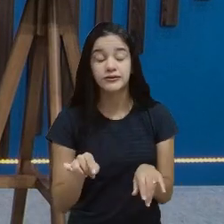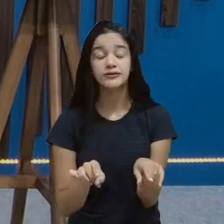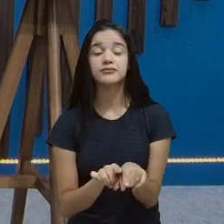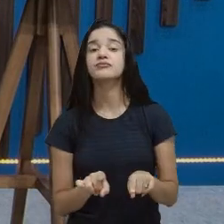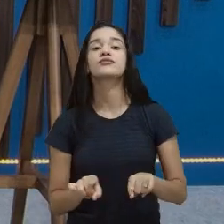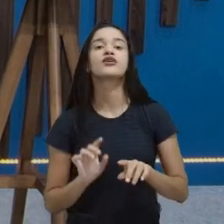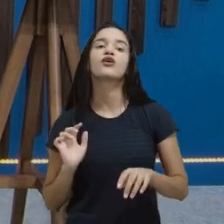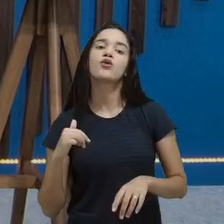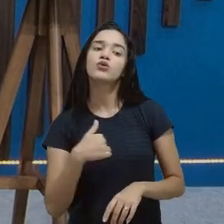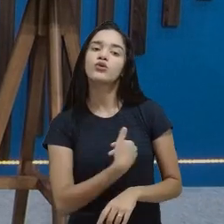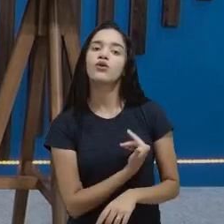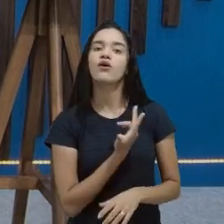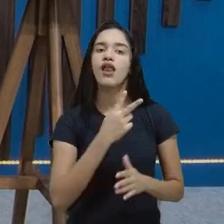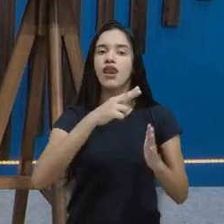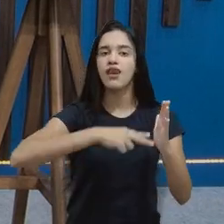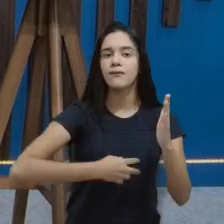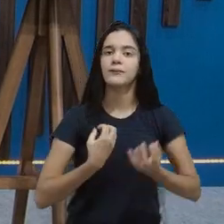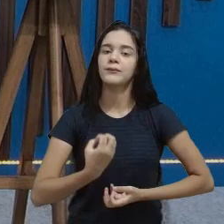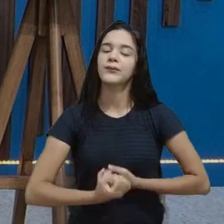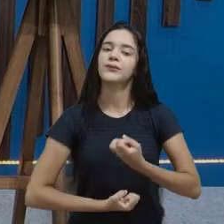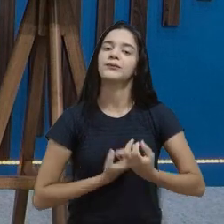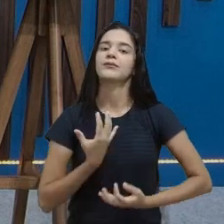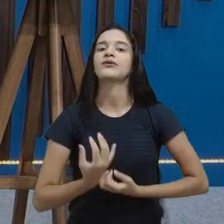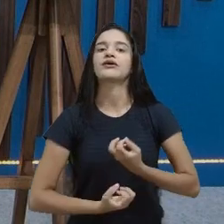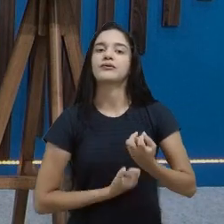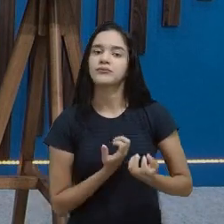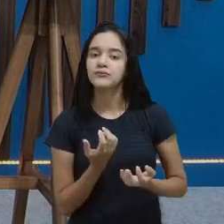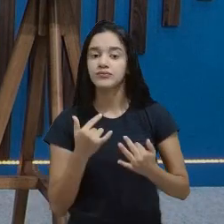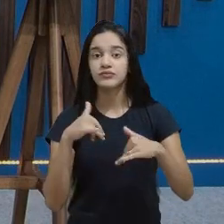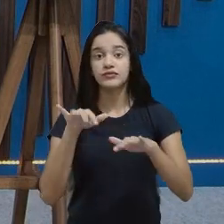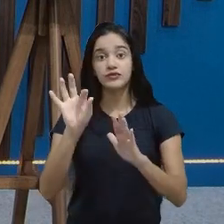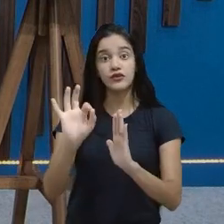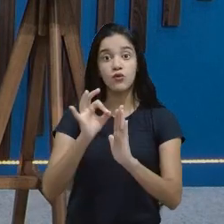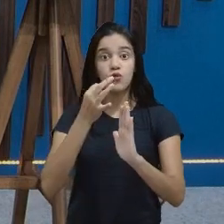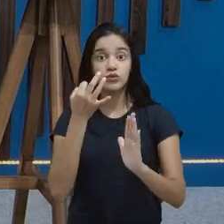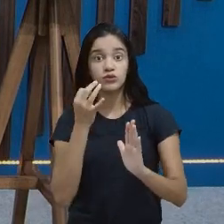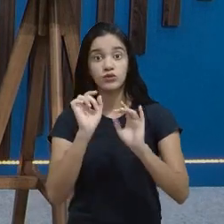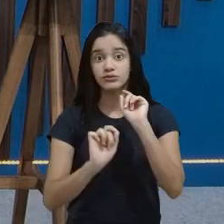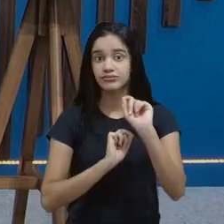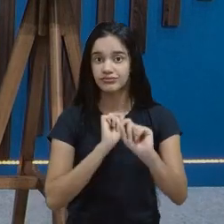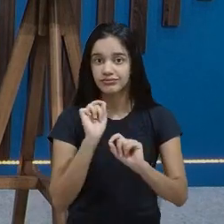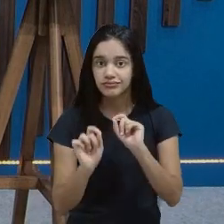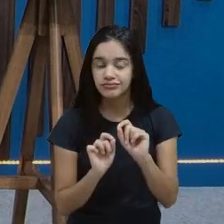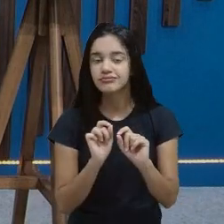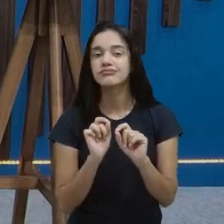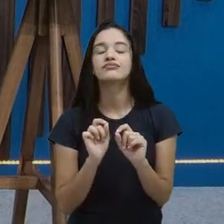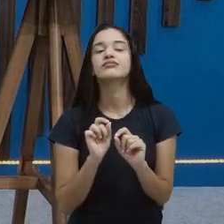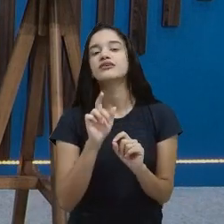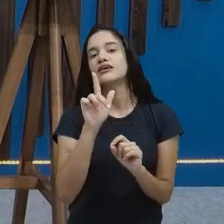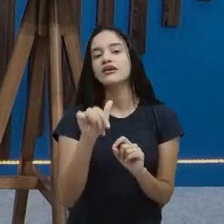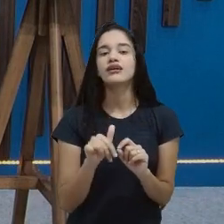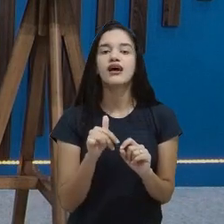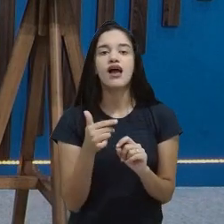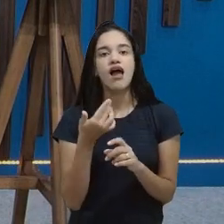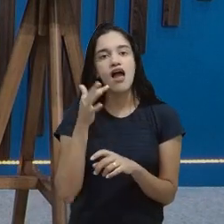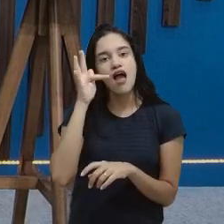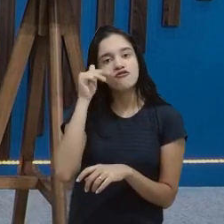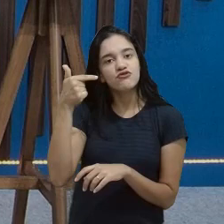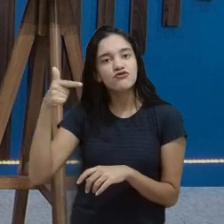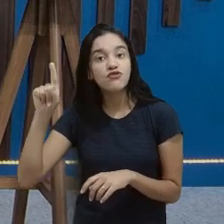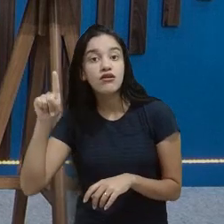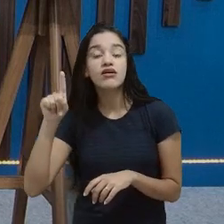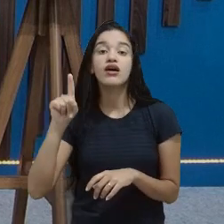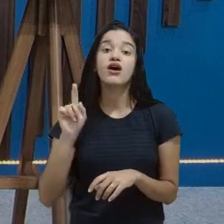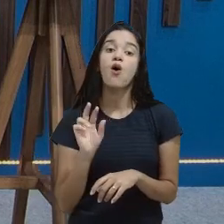quando lemos um poema, uma poesia de um autor que é fã, não é? Ou